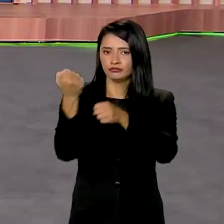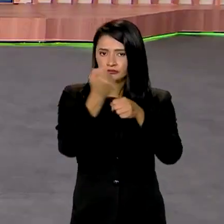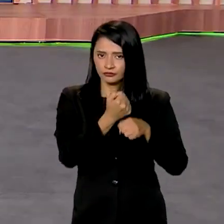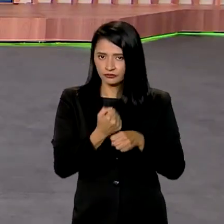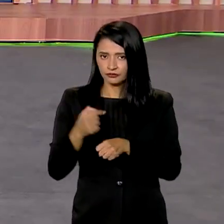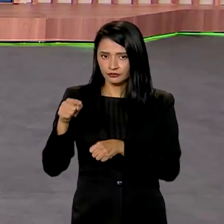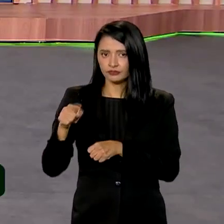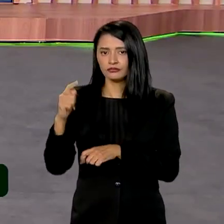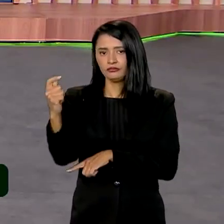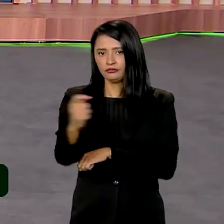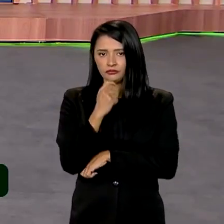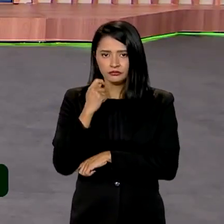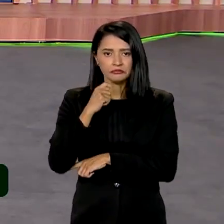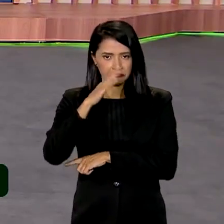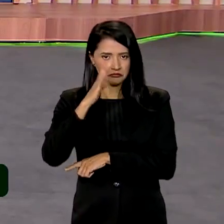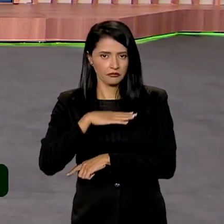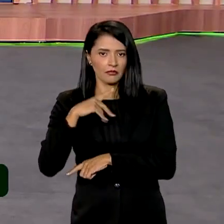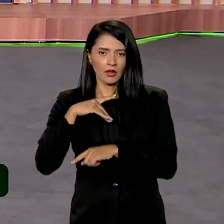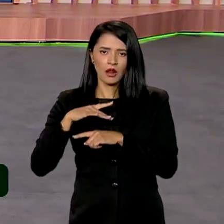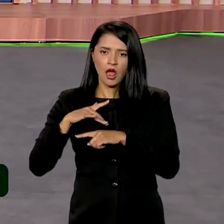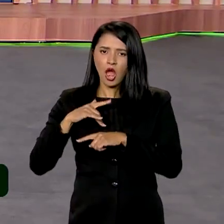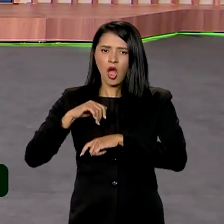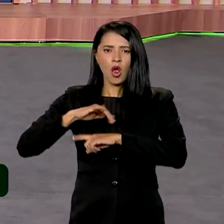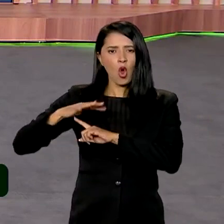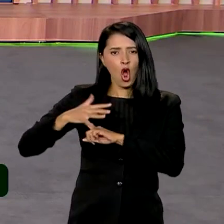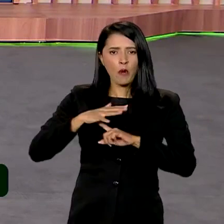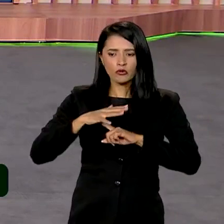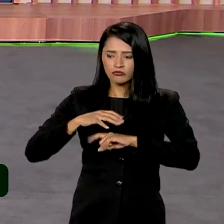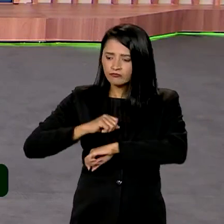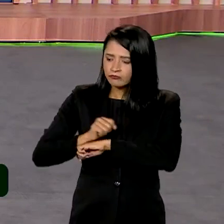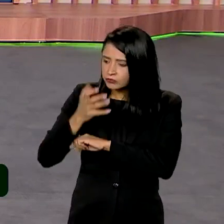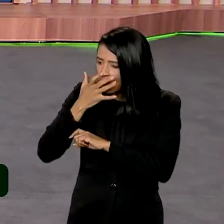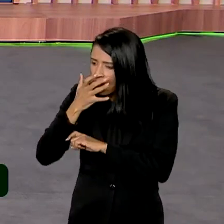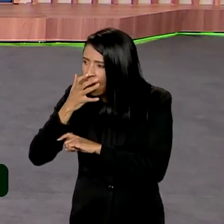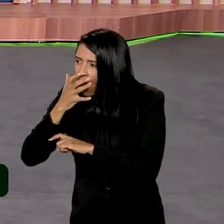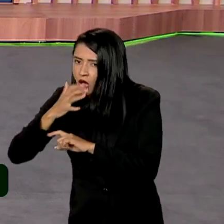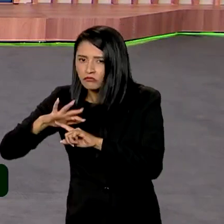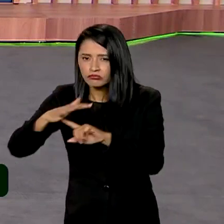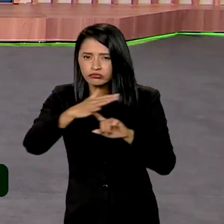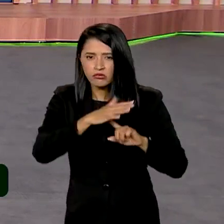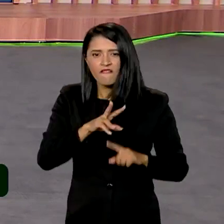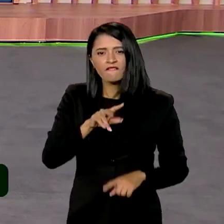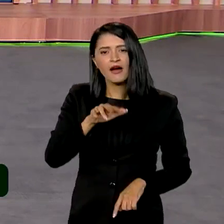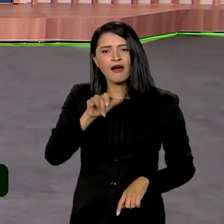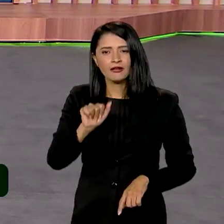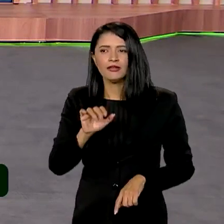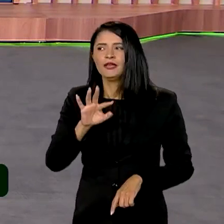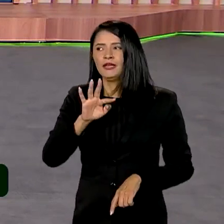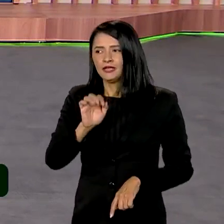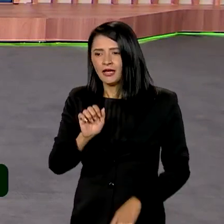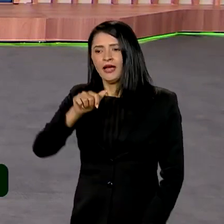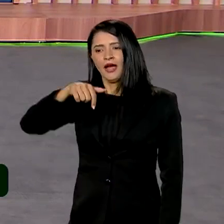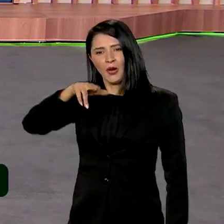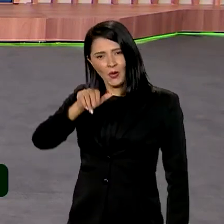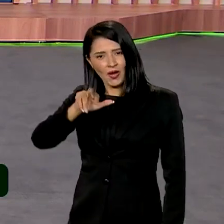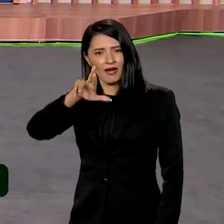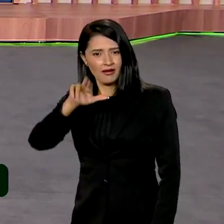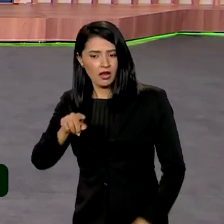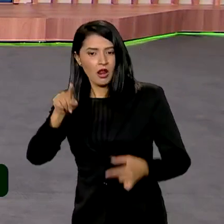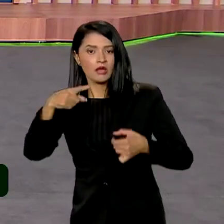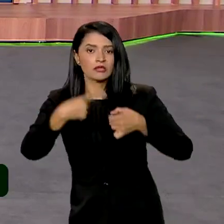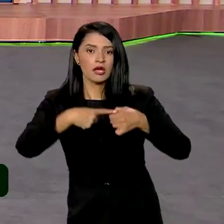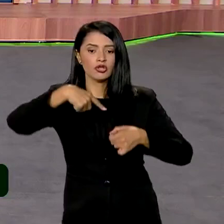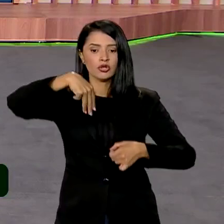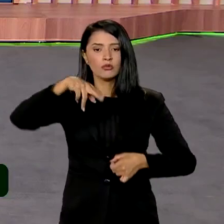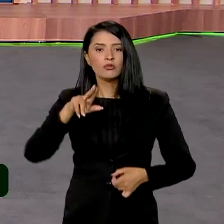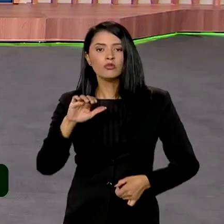Sul, Paulo Pimenta, sobrevoou o Vale do Taquari neste domingo. É lá que fica o município de Mussum, um dos mais